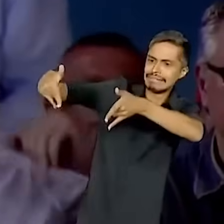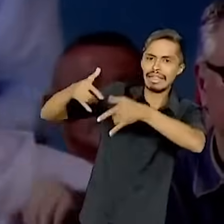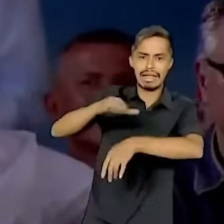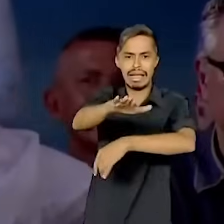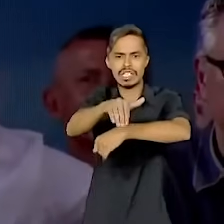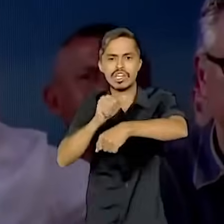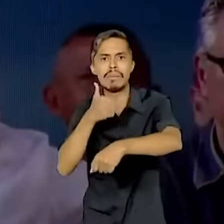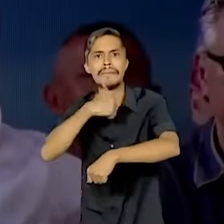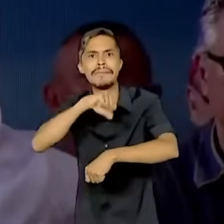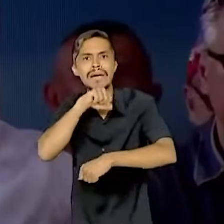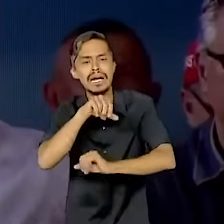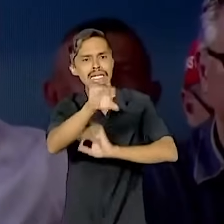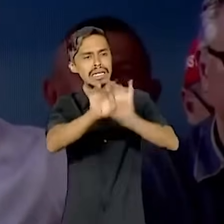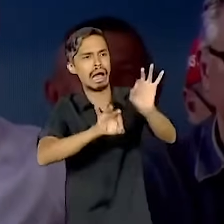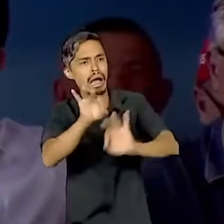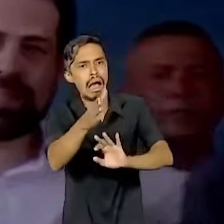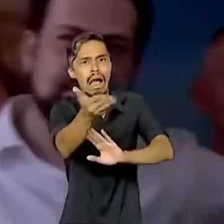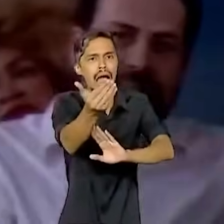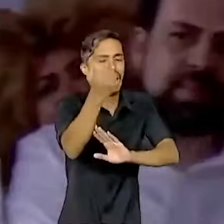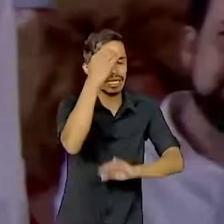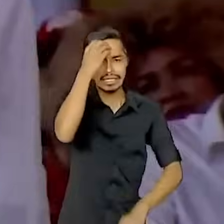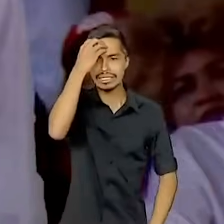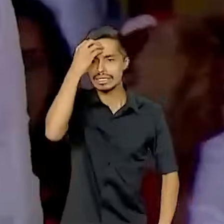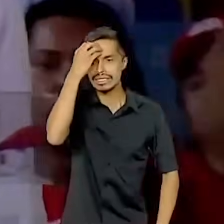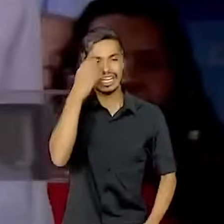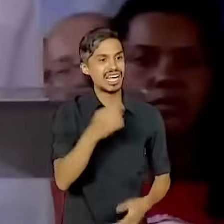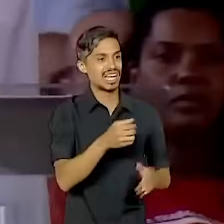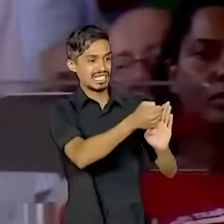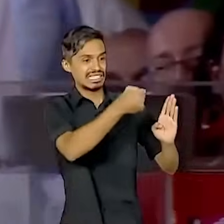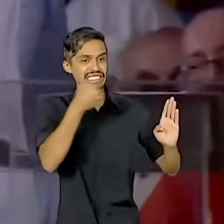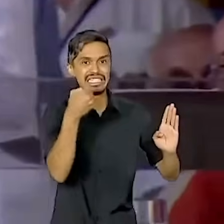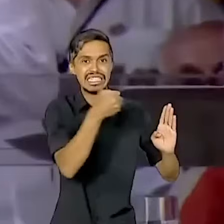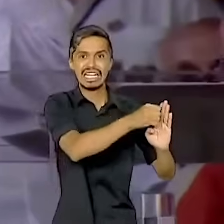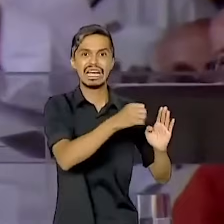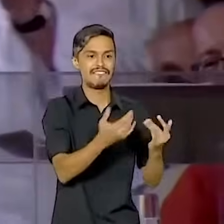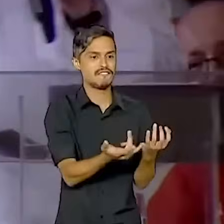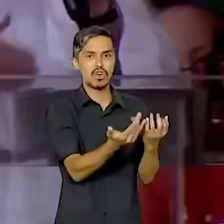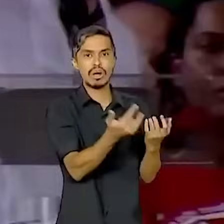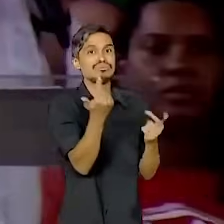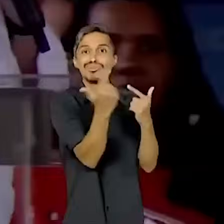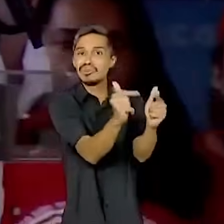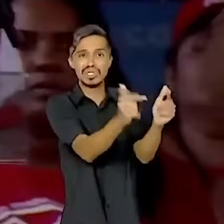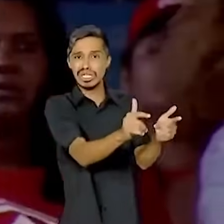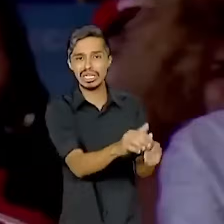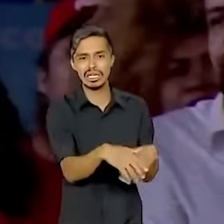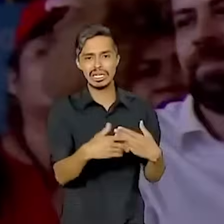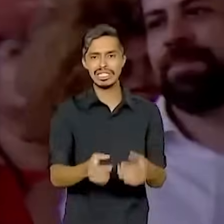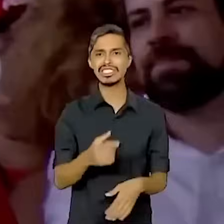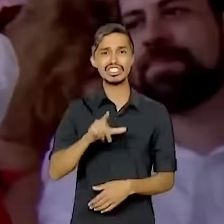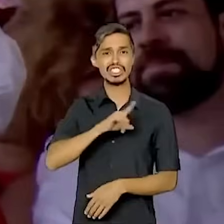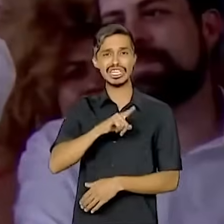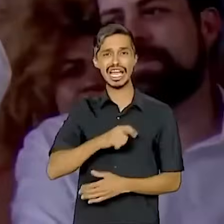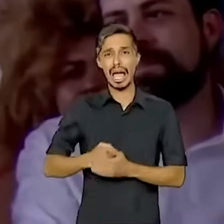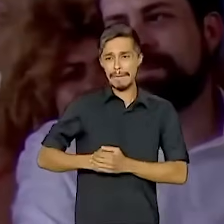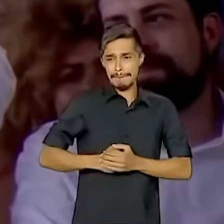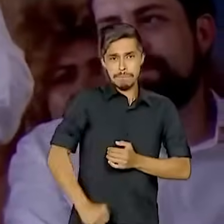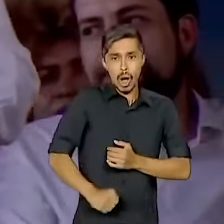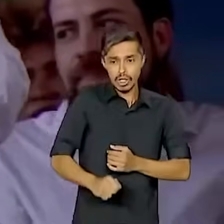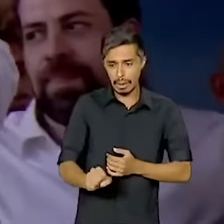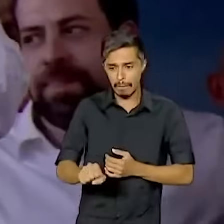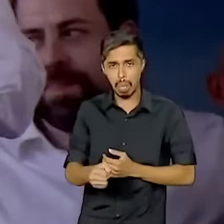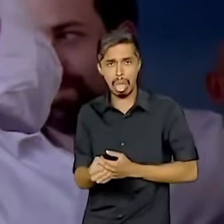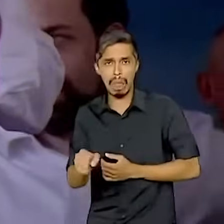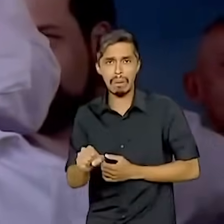então era, nem televisão. Então a gente tinha que levantar. E aí era cocô boiando na água,